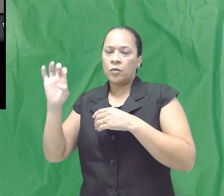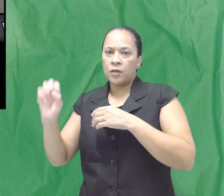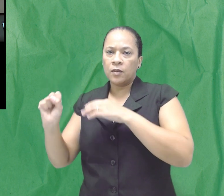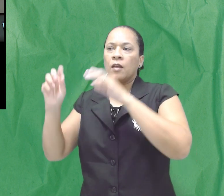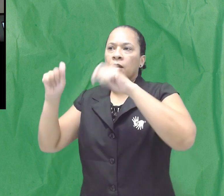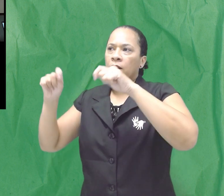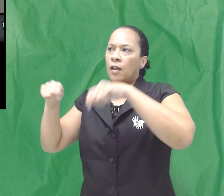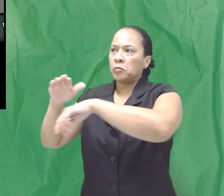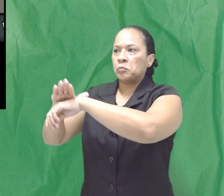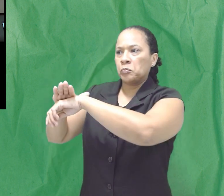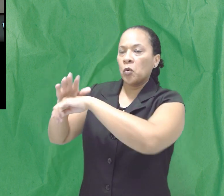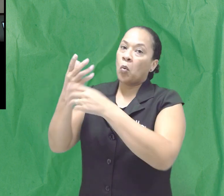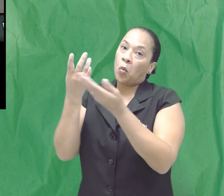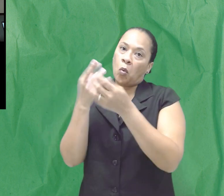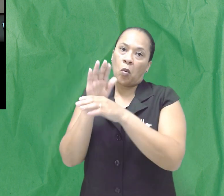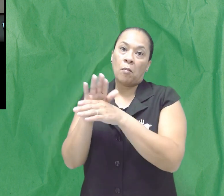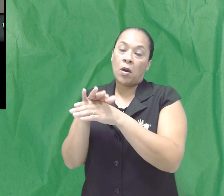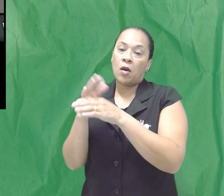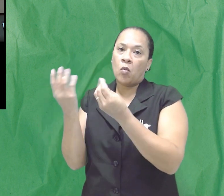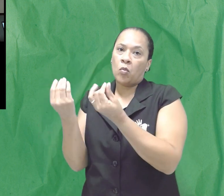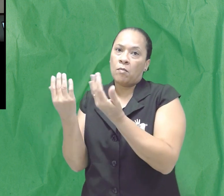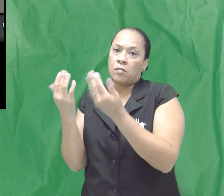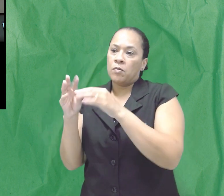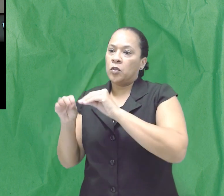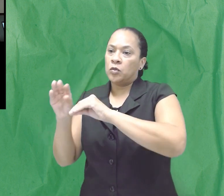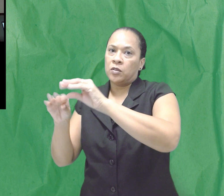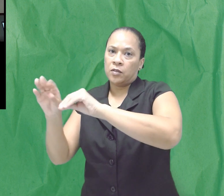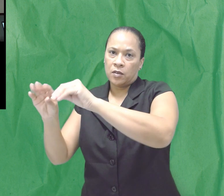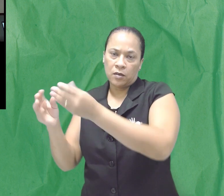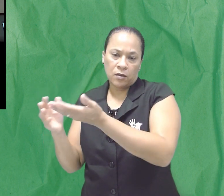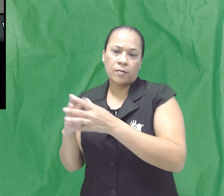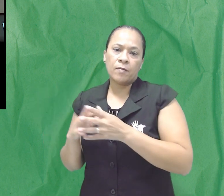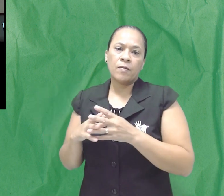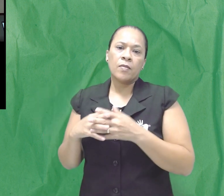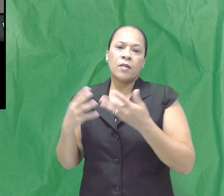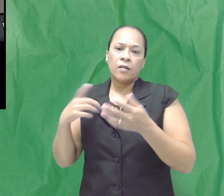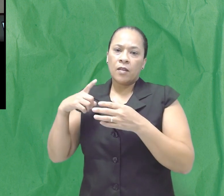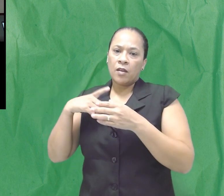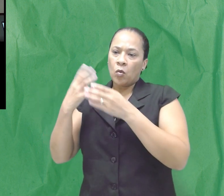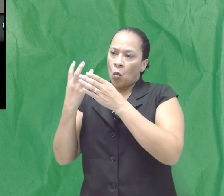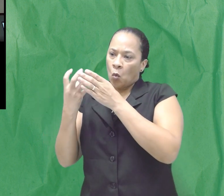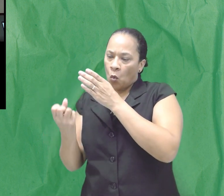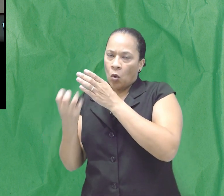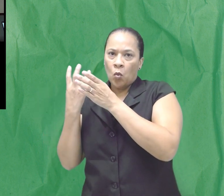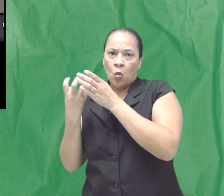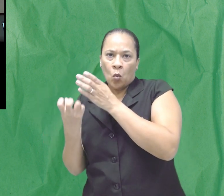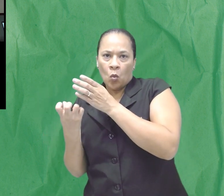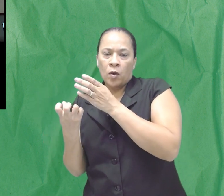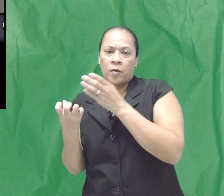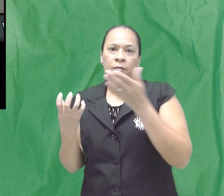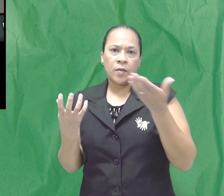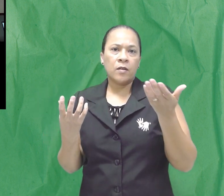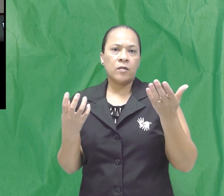ou manuais, né, e ficam acoplados às pipetas e utilizam no processo de sucção e dispensa dos